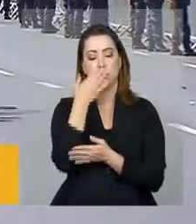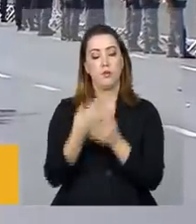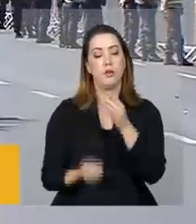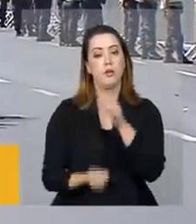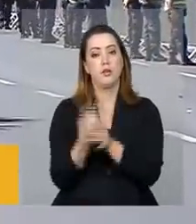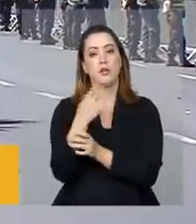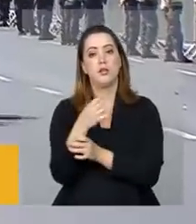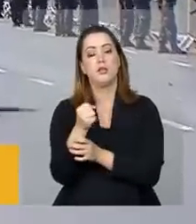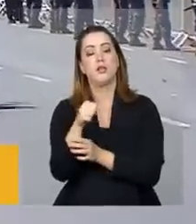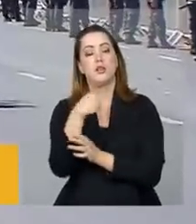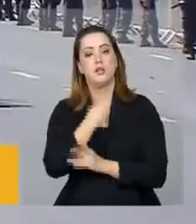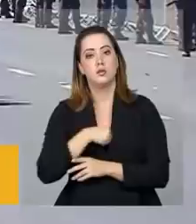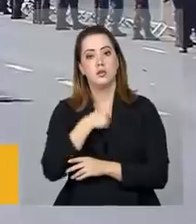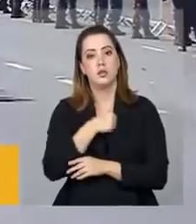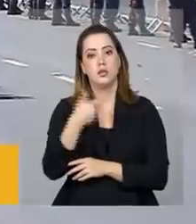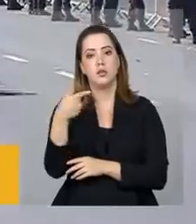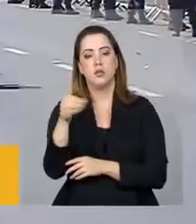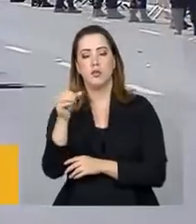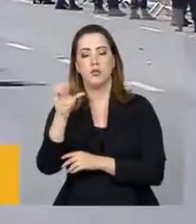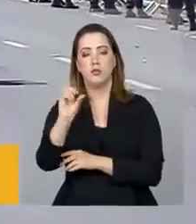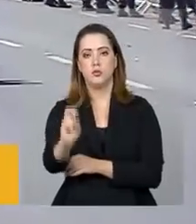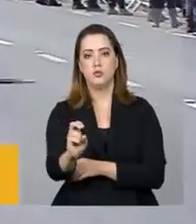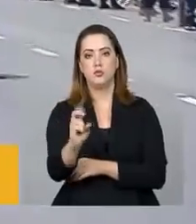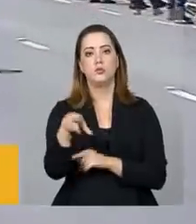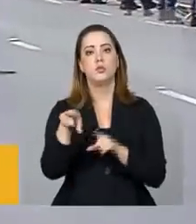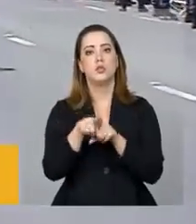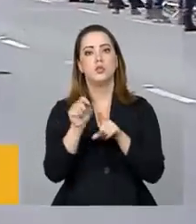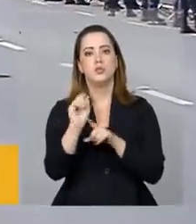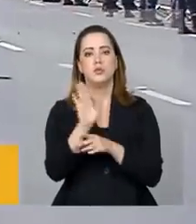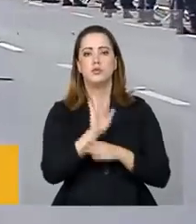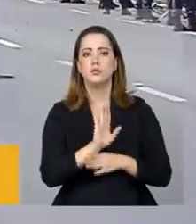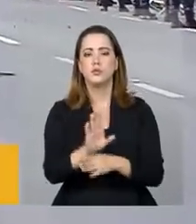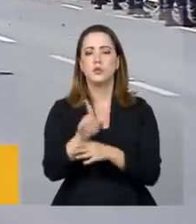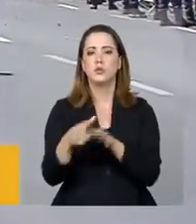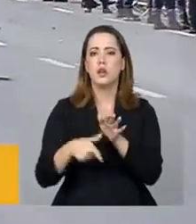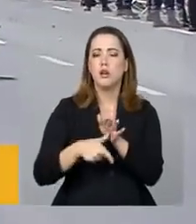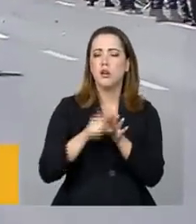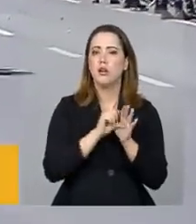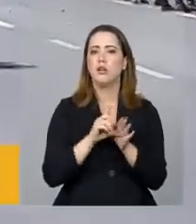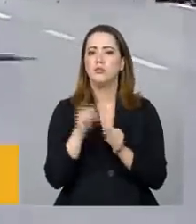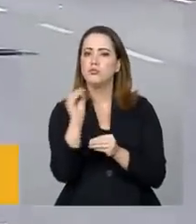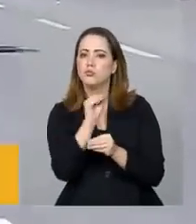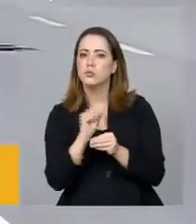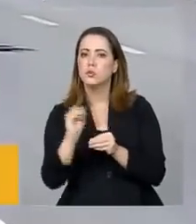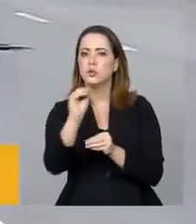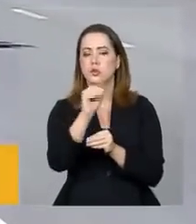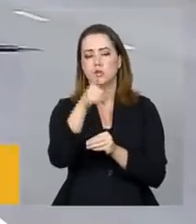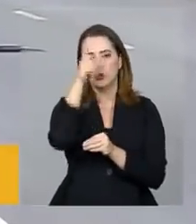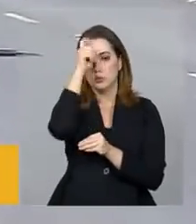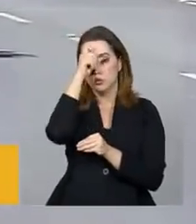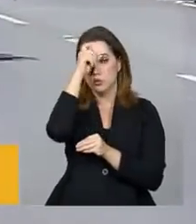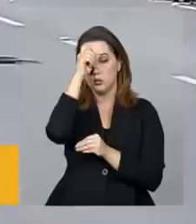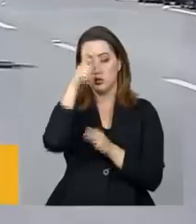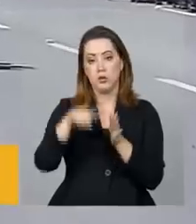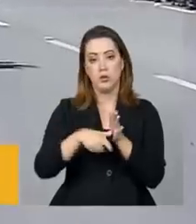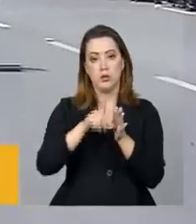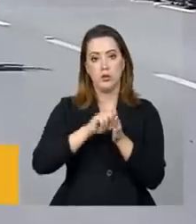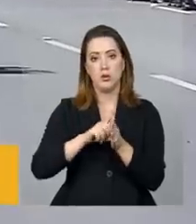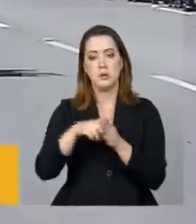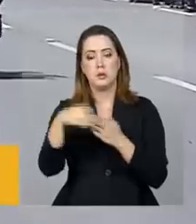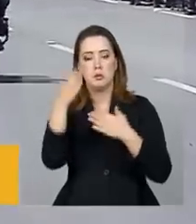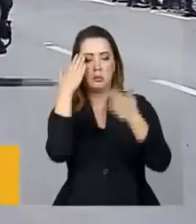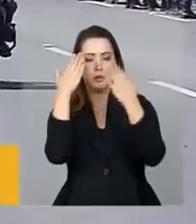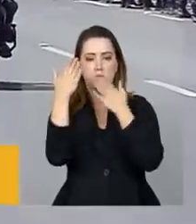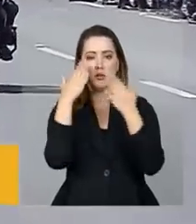em agosto de 2005. Atua no atendimento pré-hospitalar a casos clínicos, obstétricos, psiquiátricos e